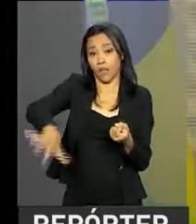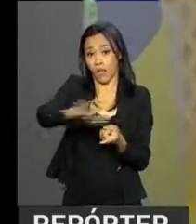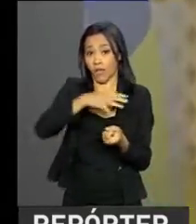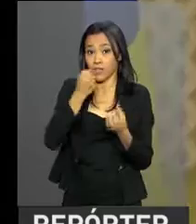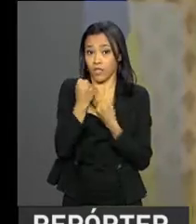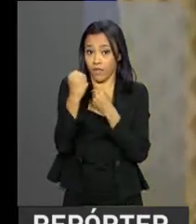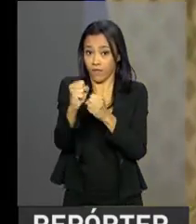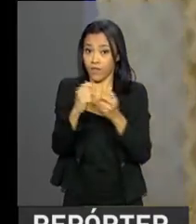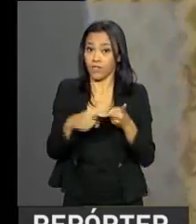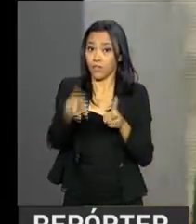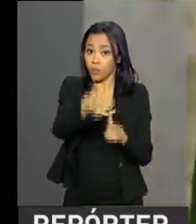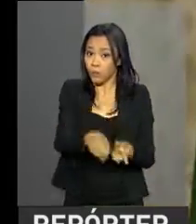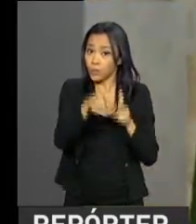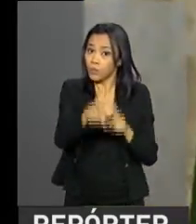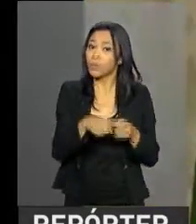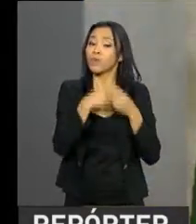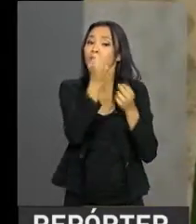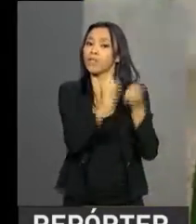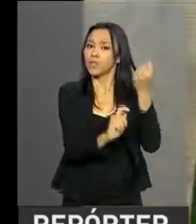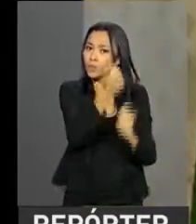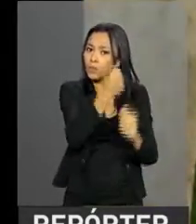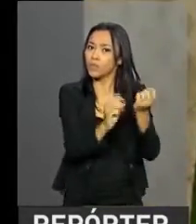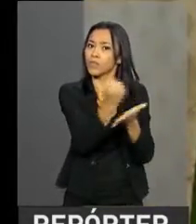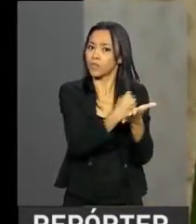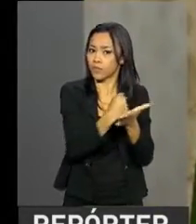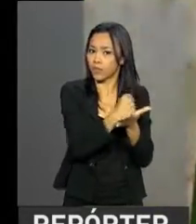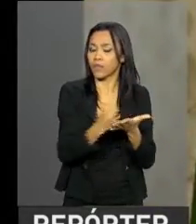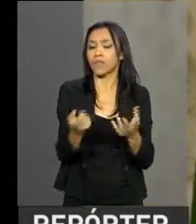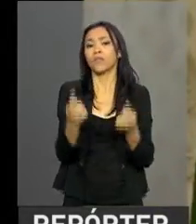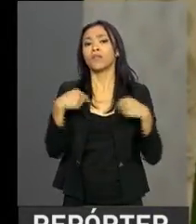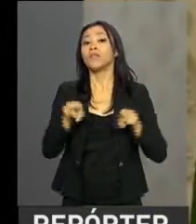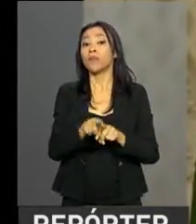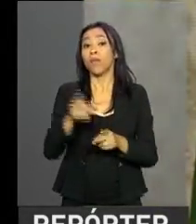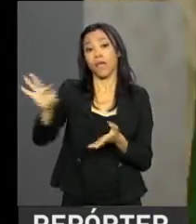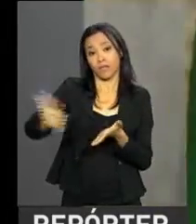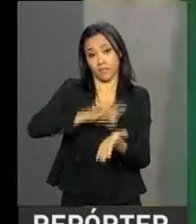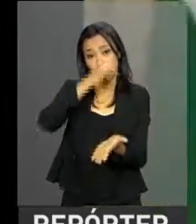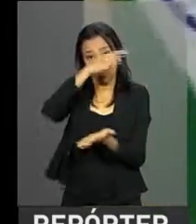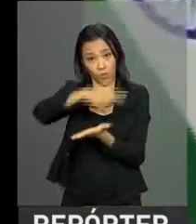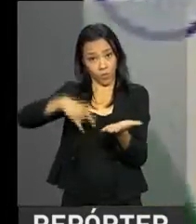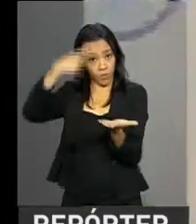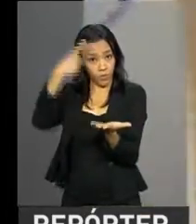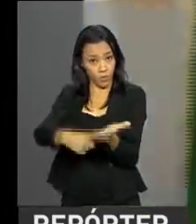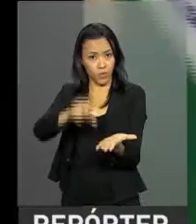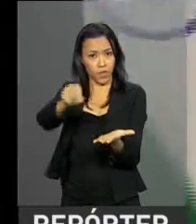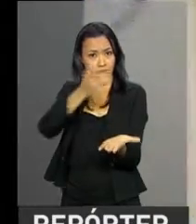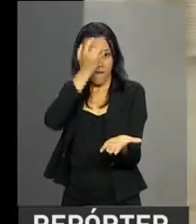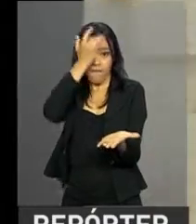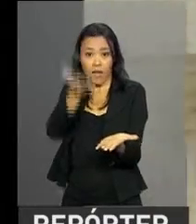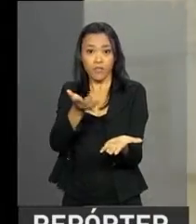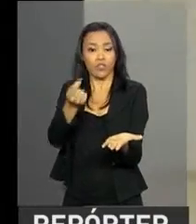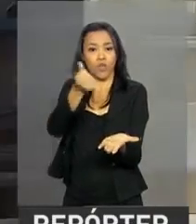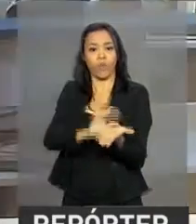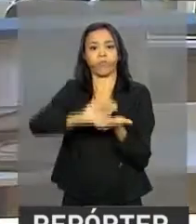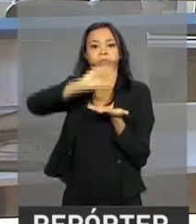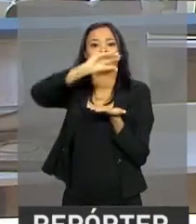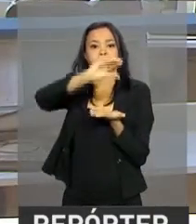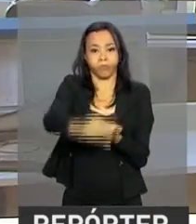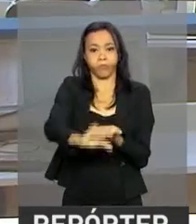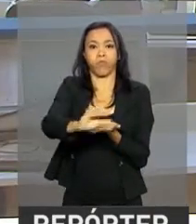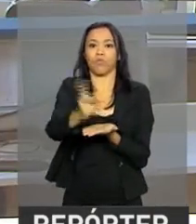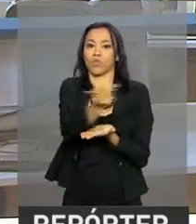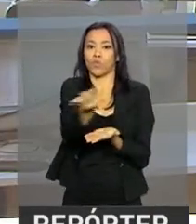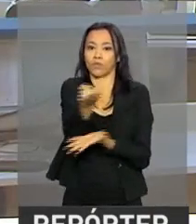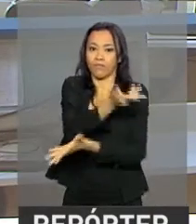defesa, agricultura e indústria farmacêutica, além de um acordo para facilitar investimentos. O Brasil é